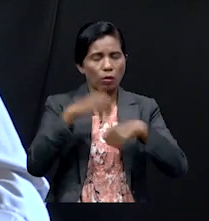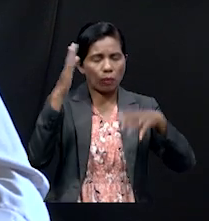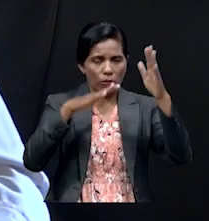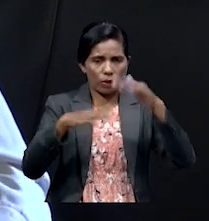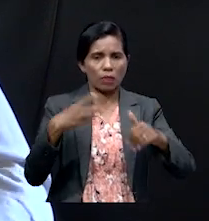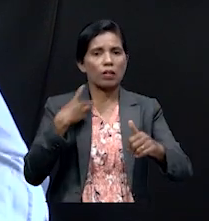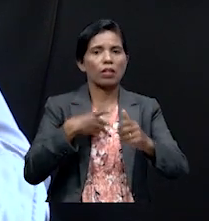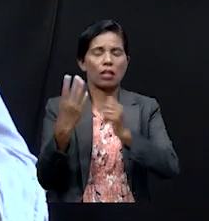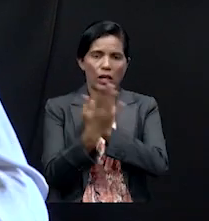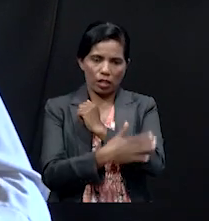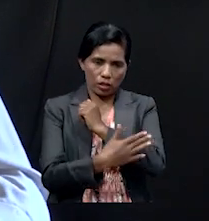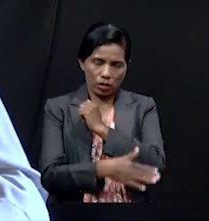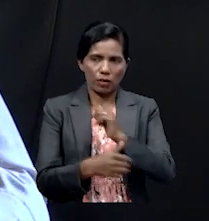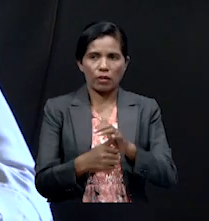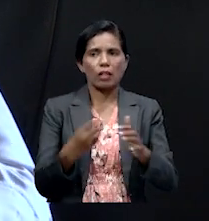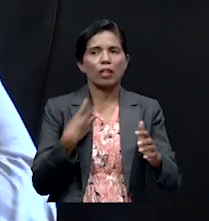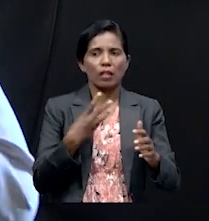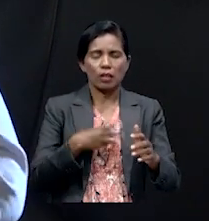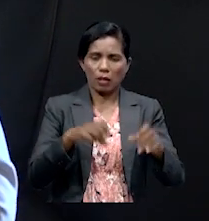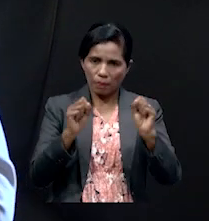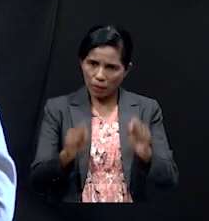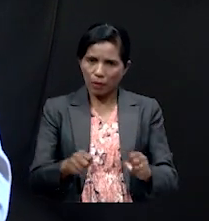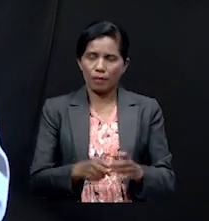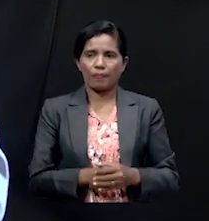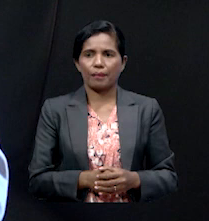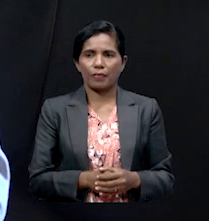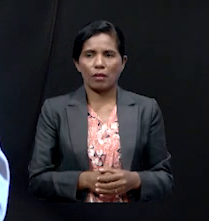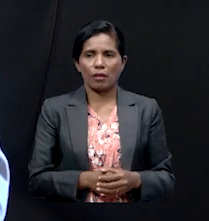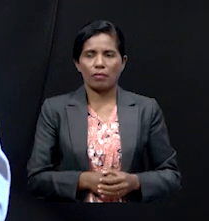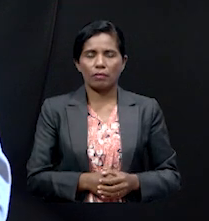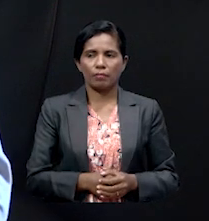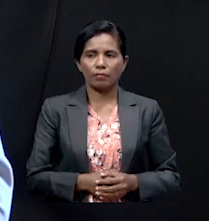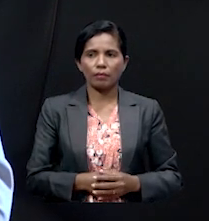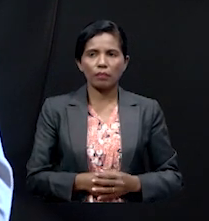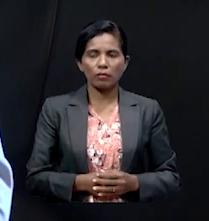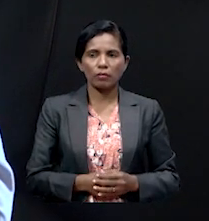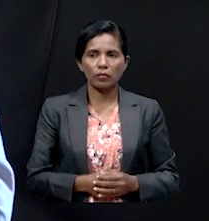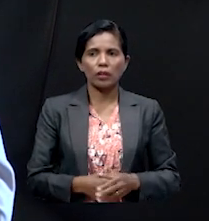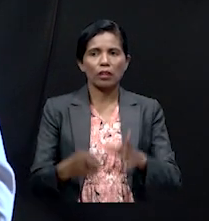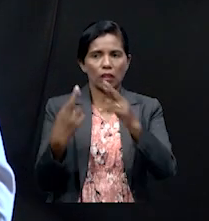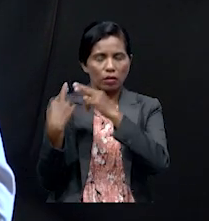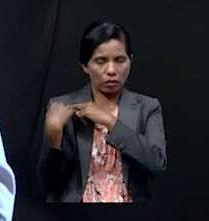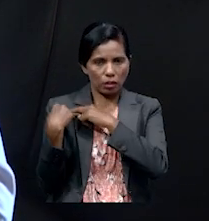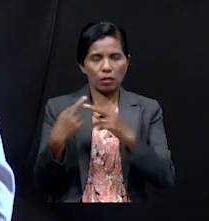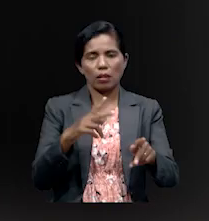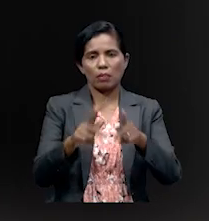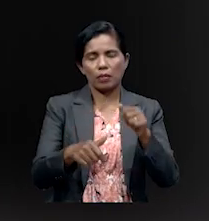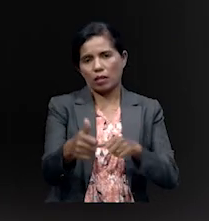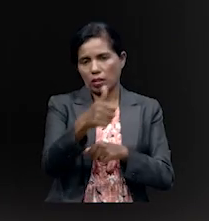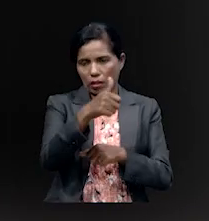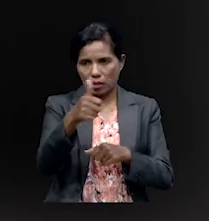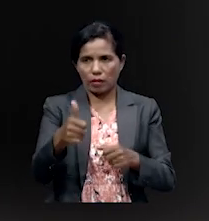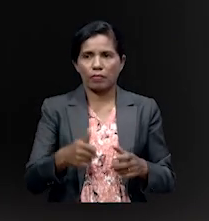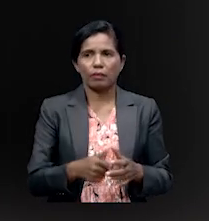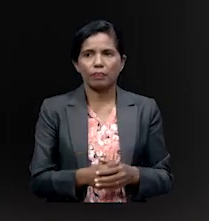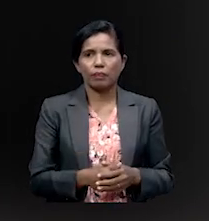nação. E está oficializado, já não é belega lá. Então, não é responsabilidade de uma manuxira e ida.